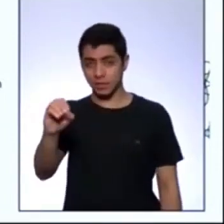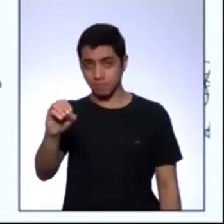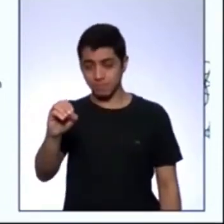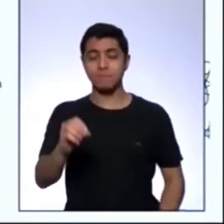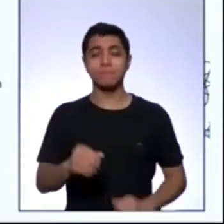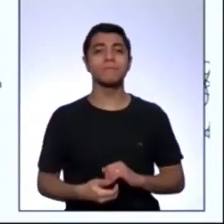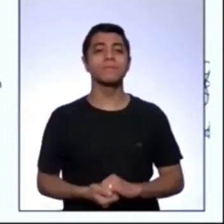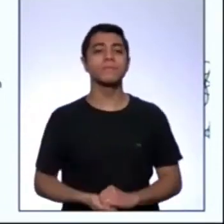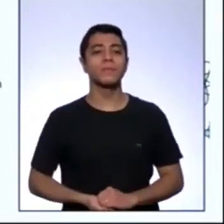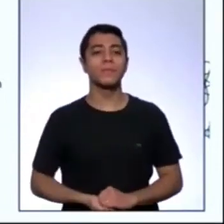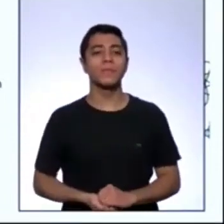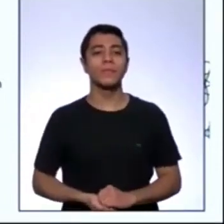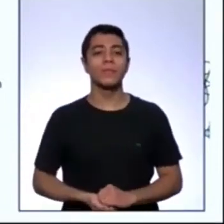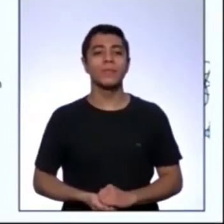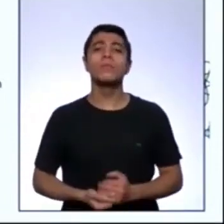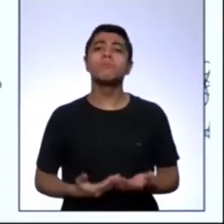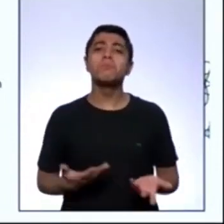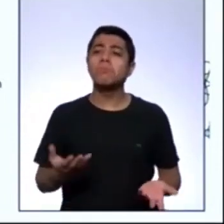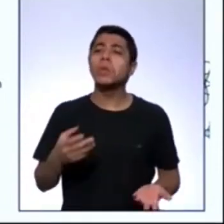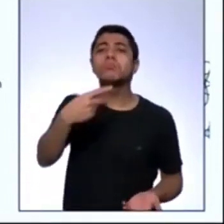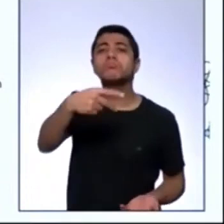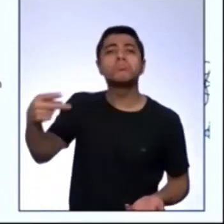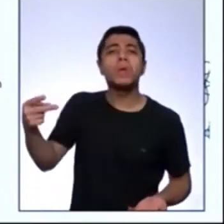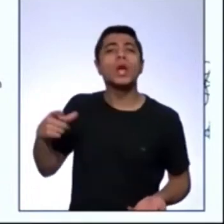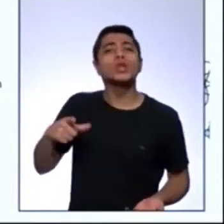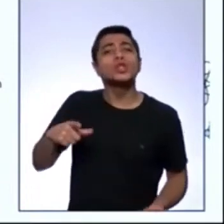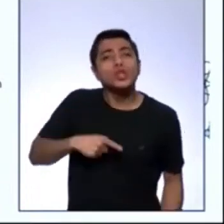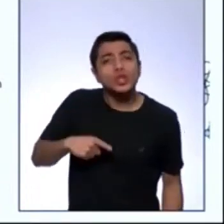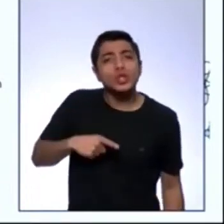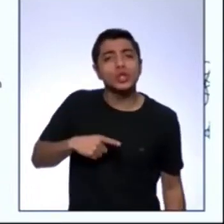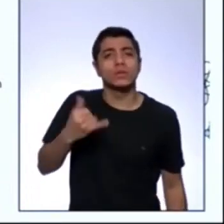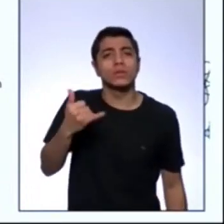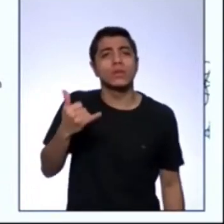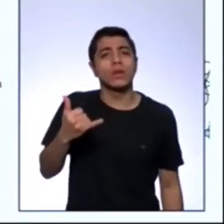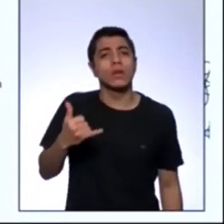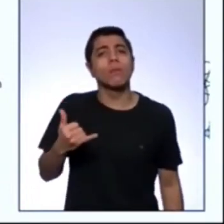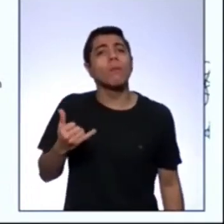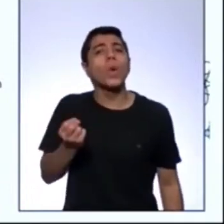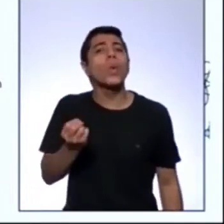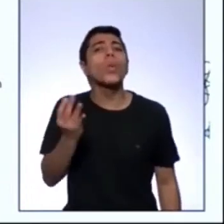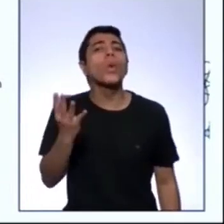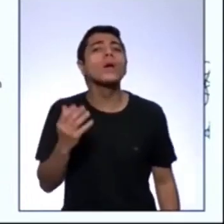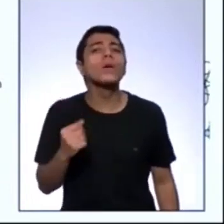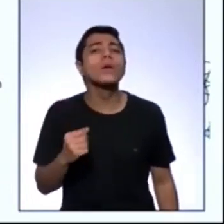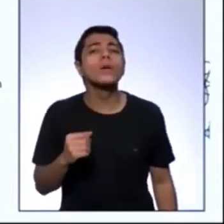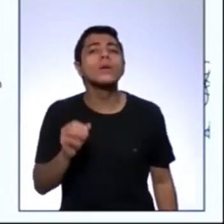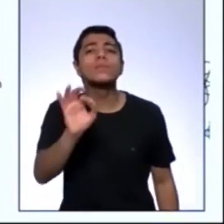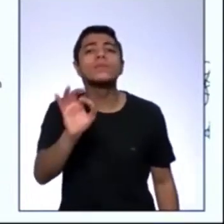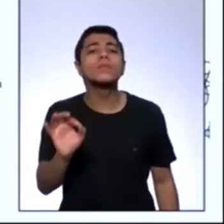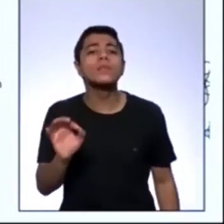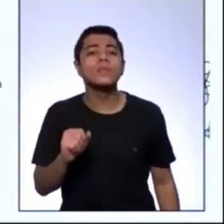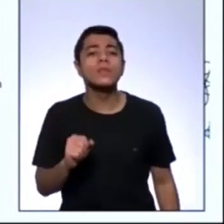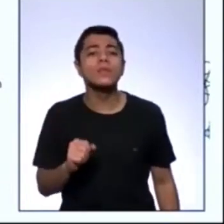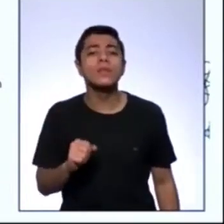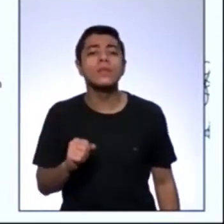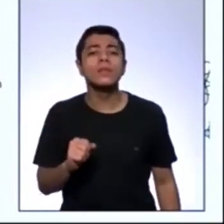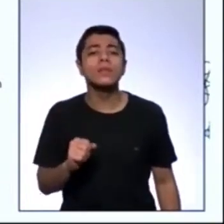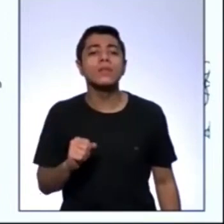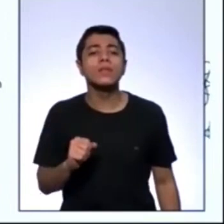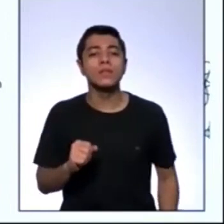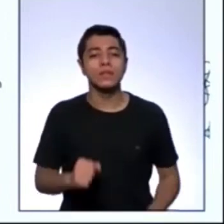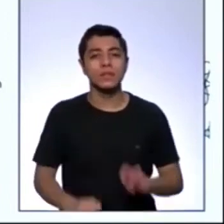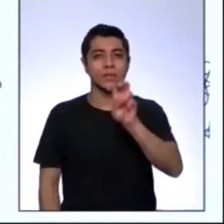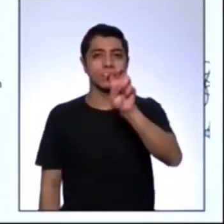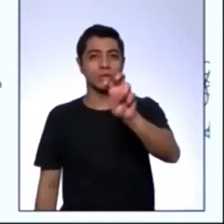ele quer saber quantos possuem celular 56 por cento porque no